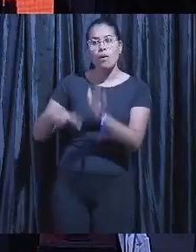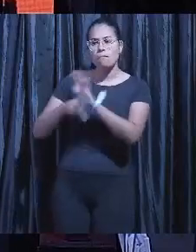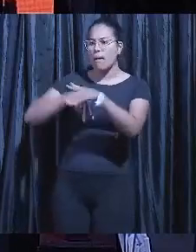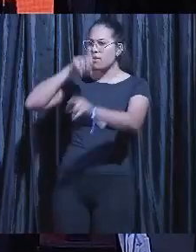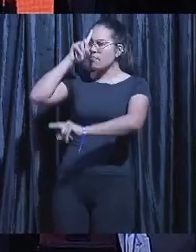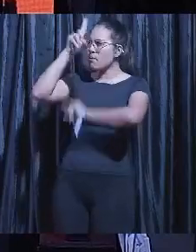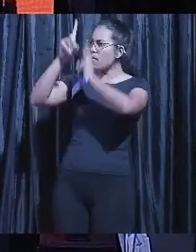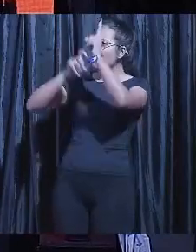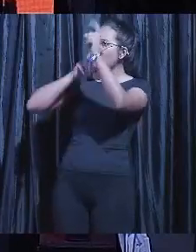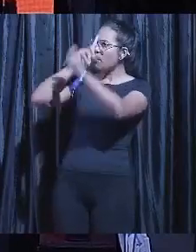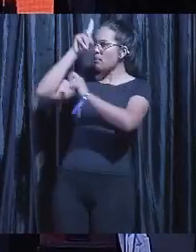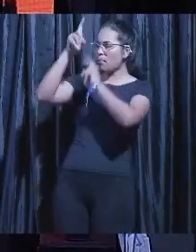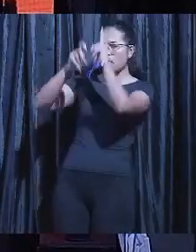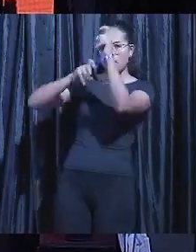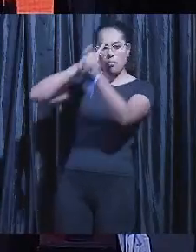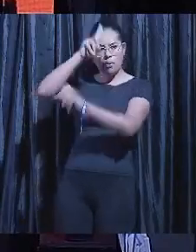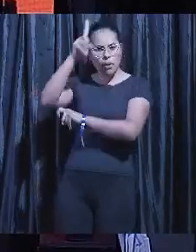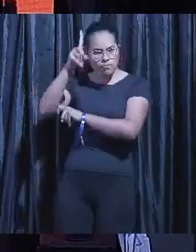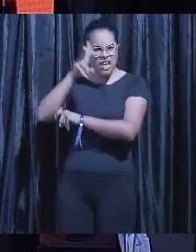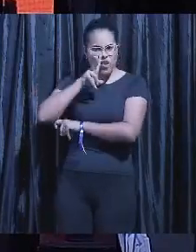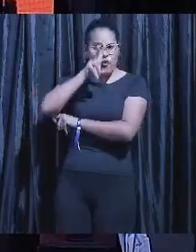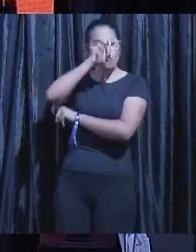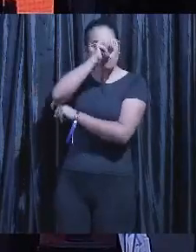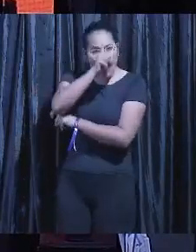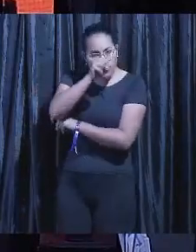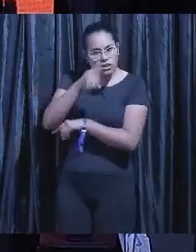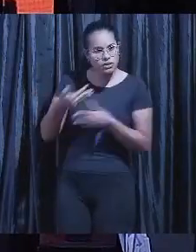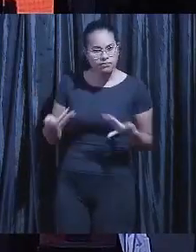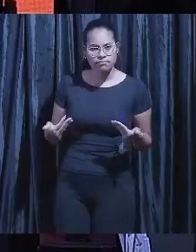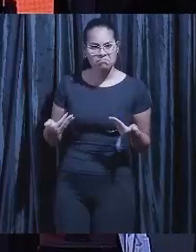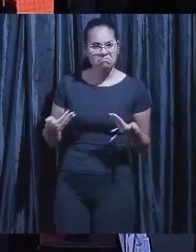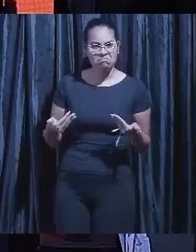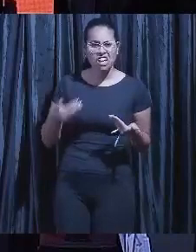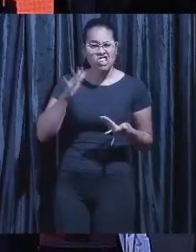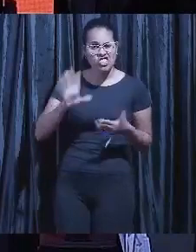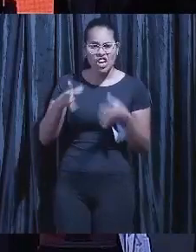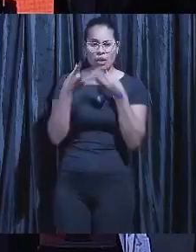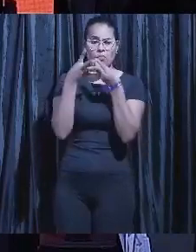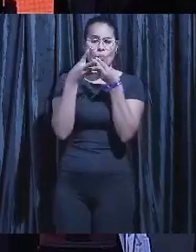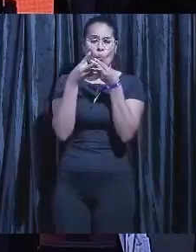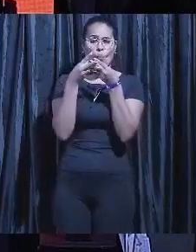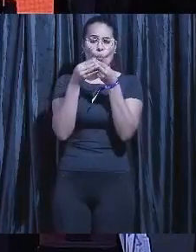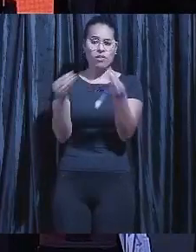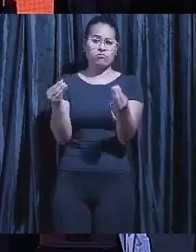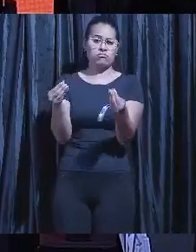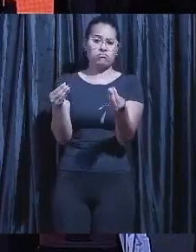inventivo e potente, seriam territórios que já teriam sido